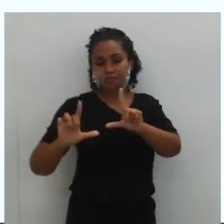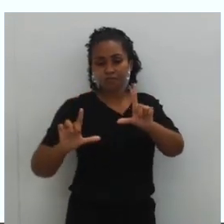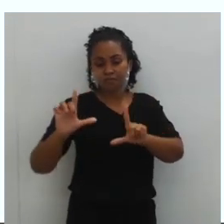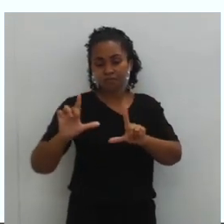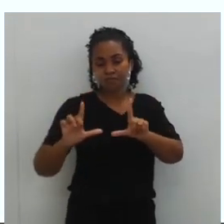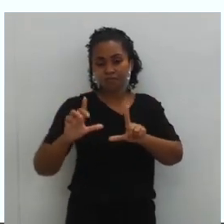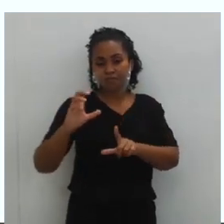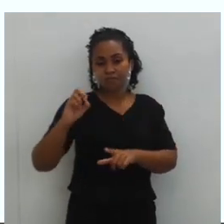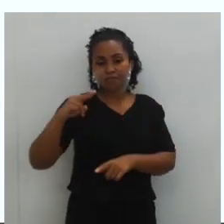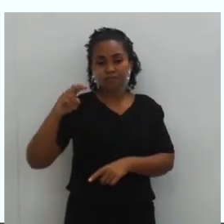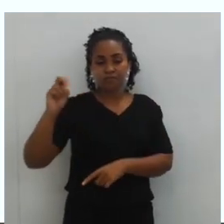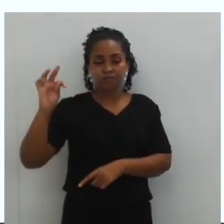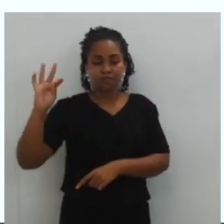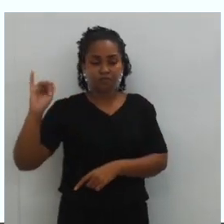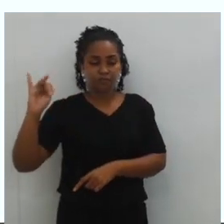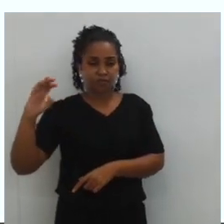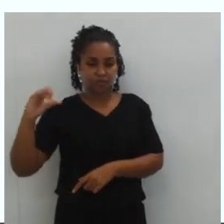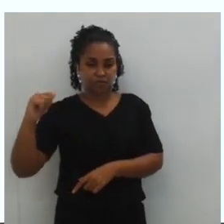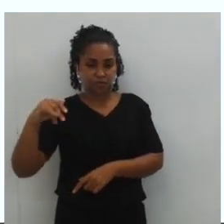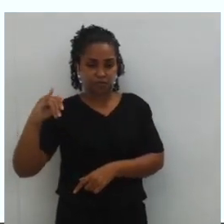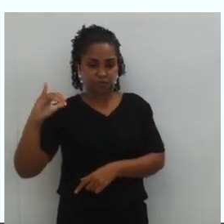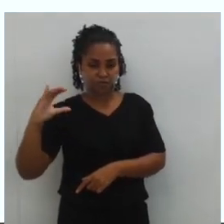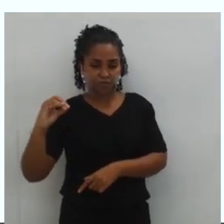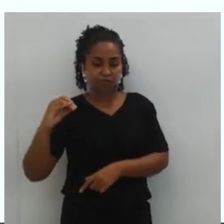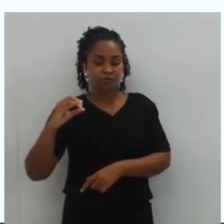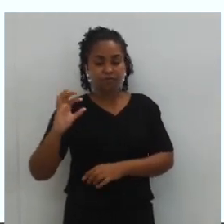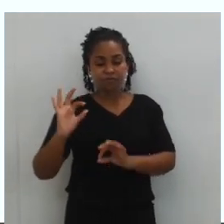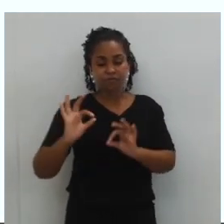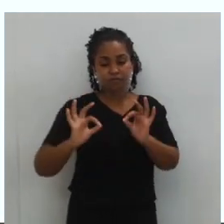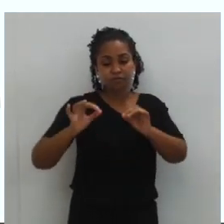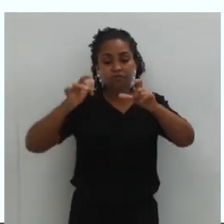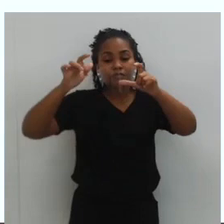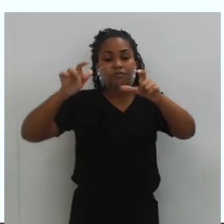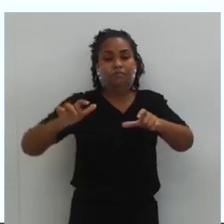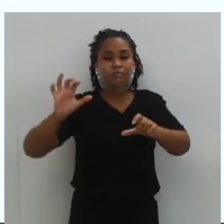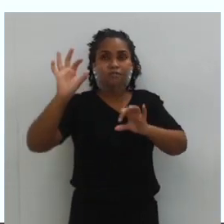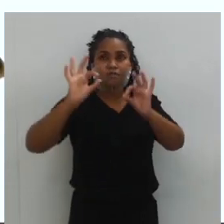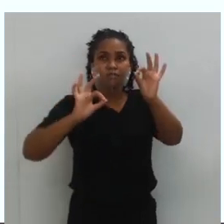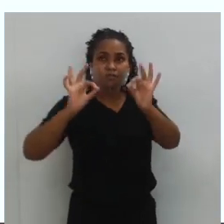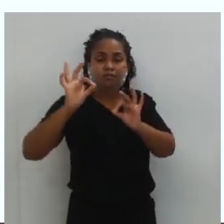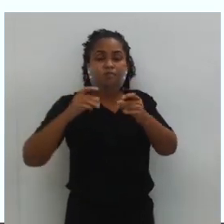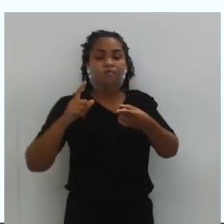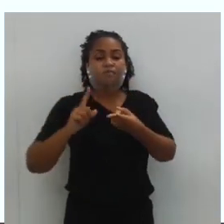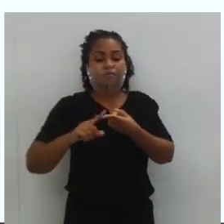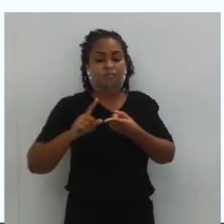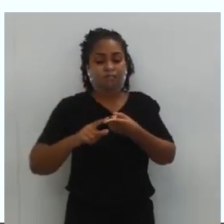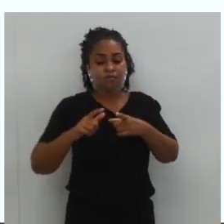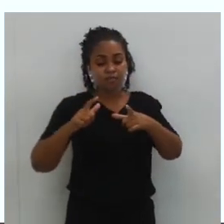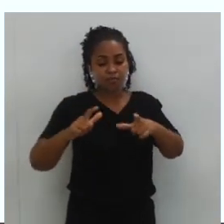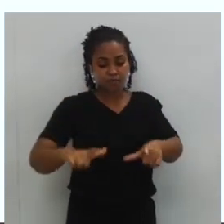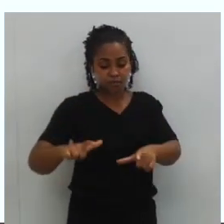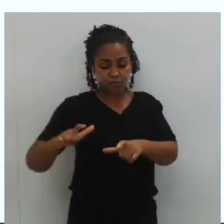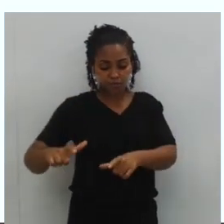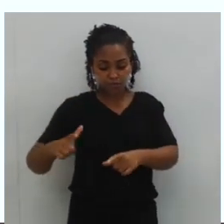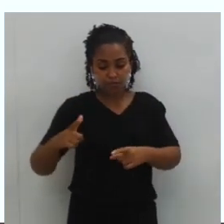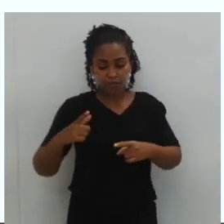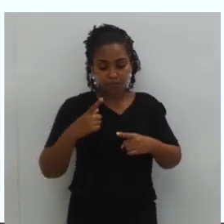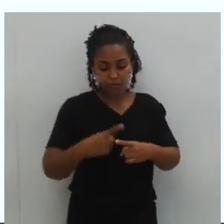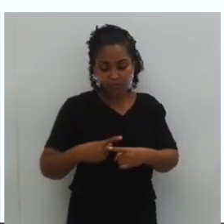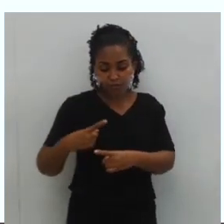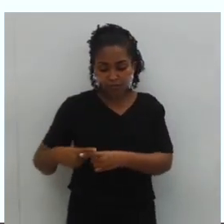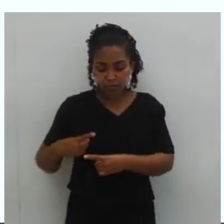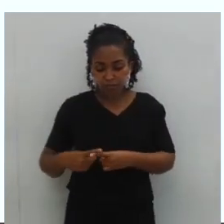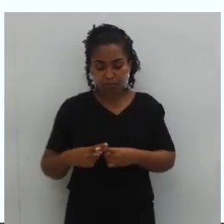também o cenário, né, que vai montar o cenário, que vai fazer o cenário, e o contra-regra também, que está lá auxiliando e tomando conta também dos